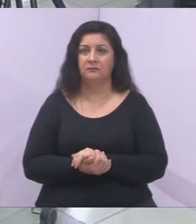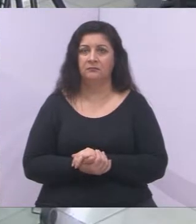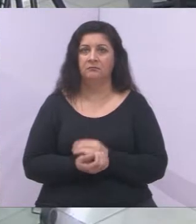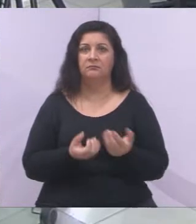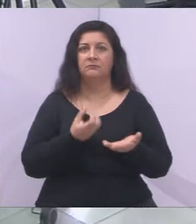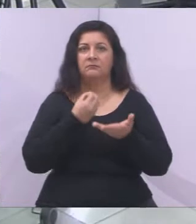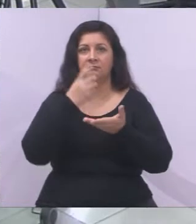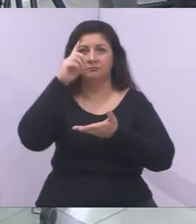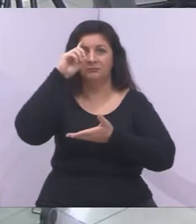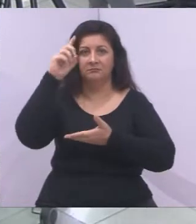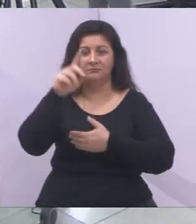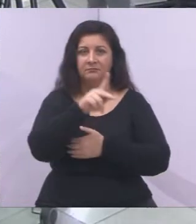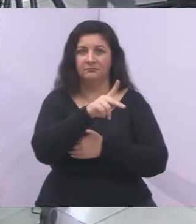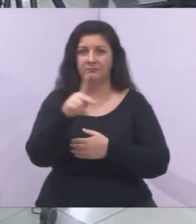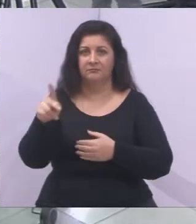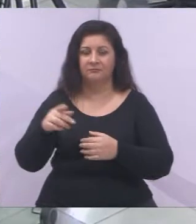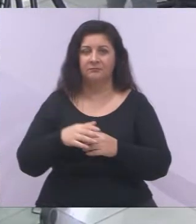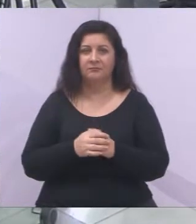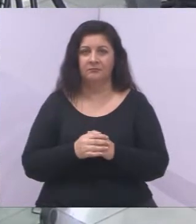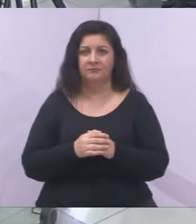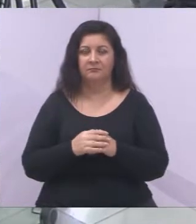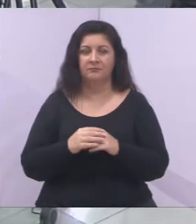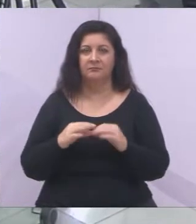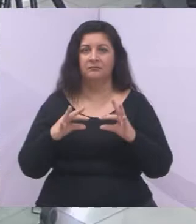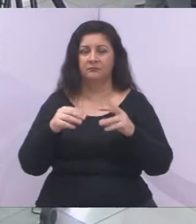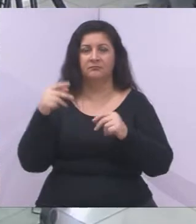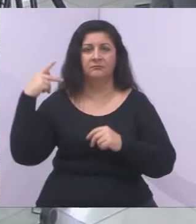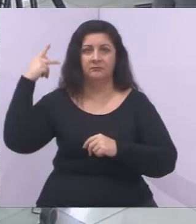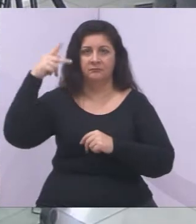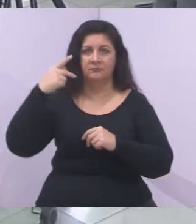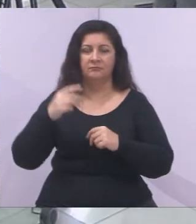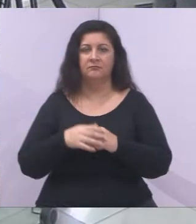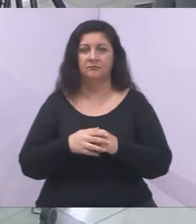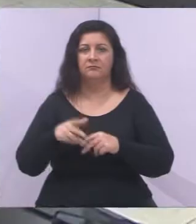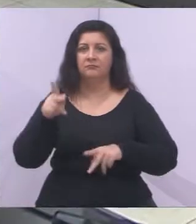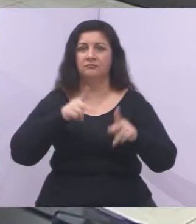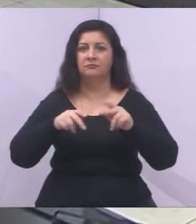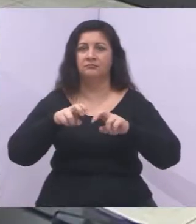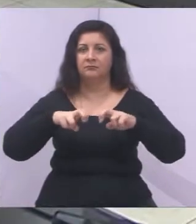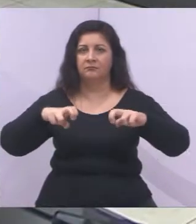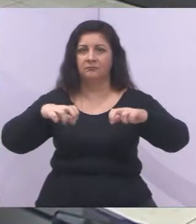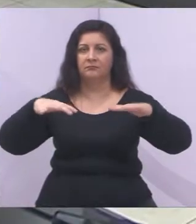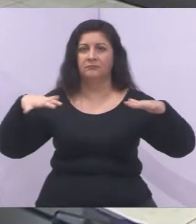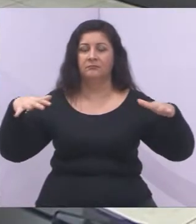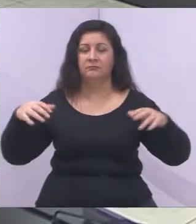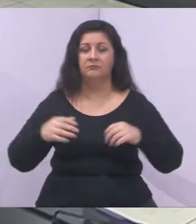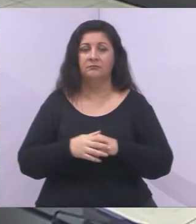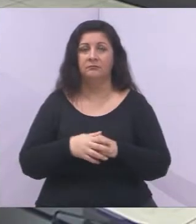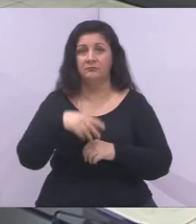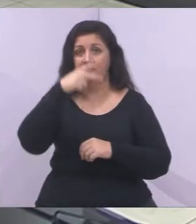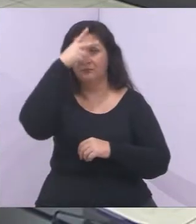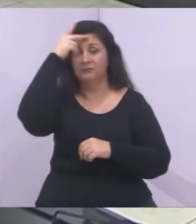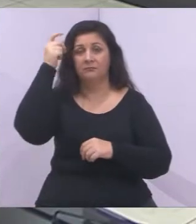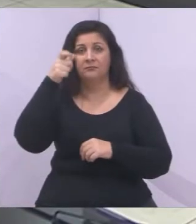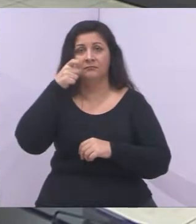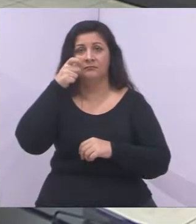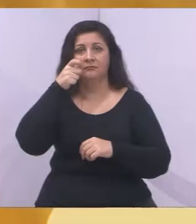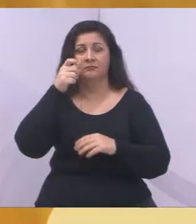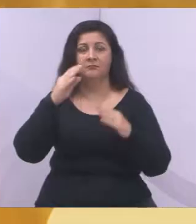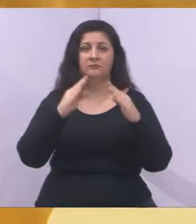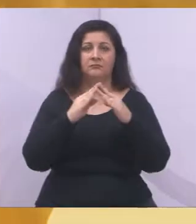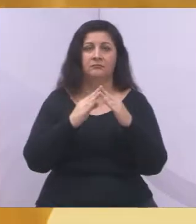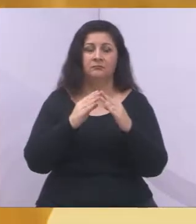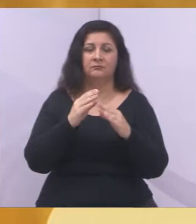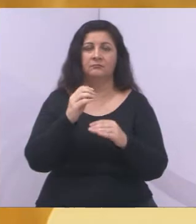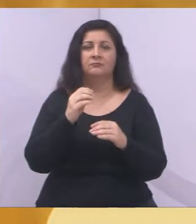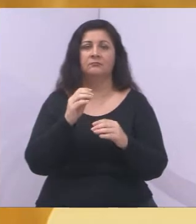Bom dia, senhor presidente, senhoras e senhores vereadores, público presente aqui na galeria, pessoal de casa aí que nos assiste através da TV, da